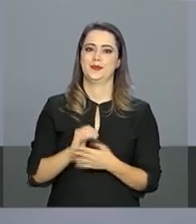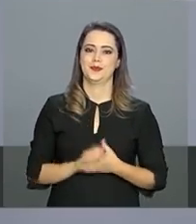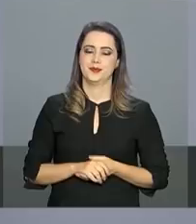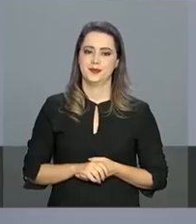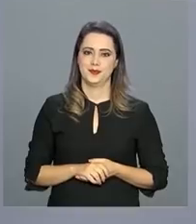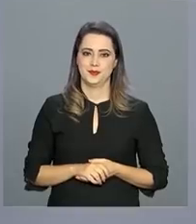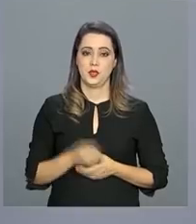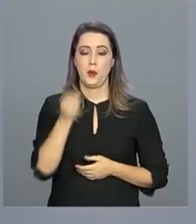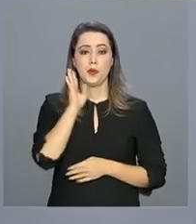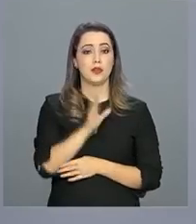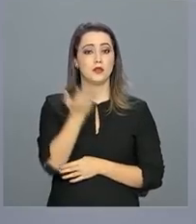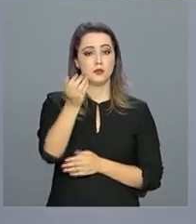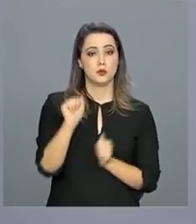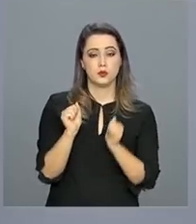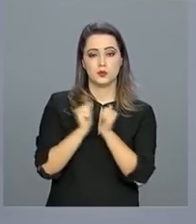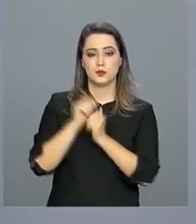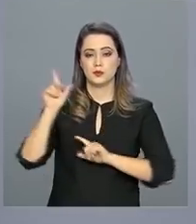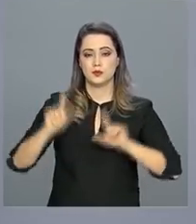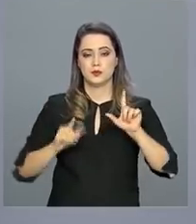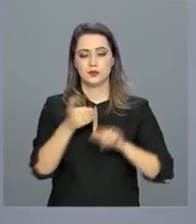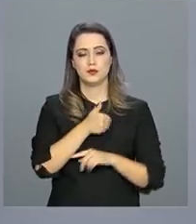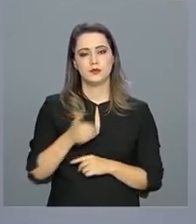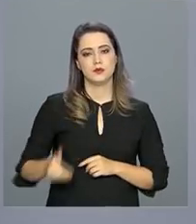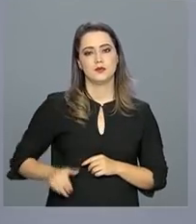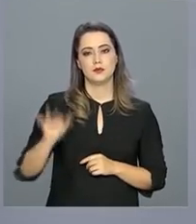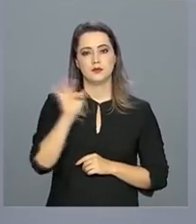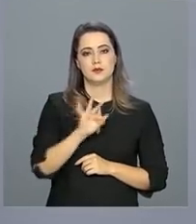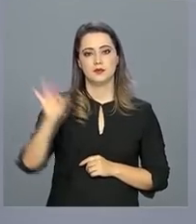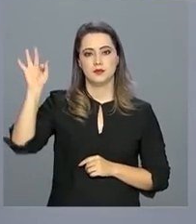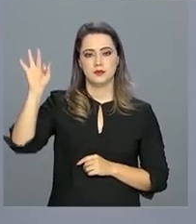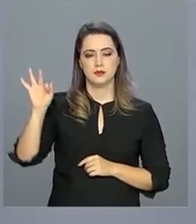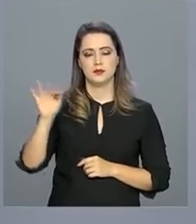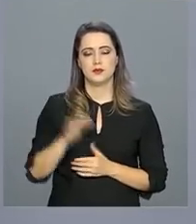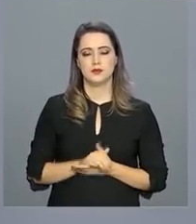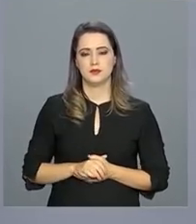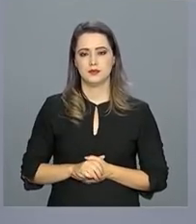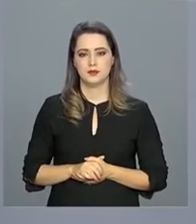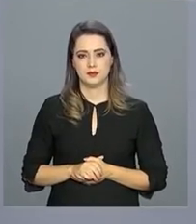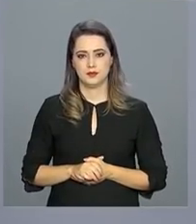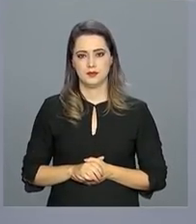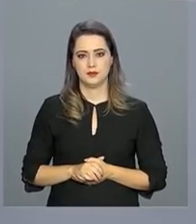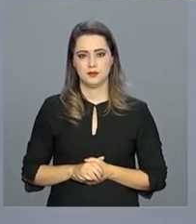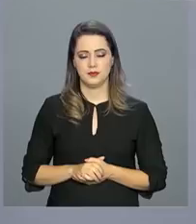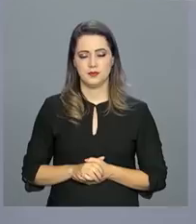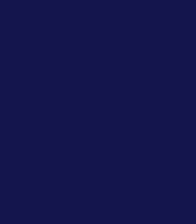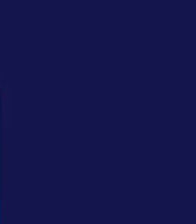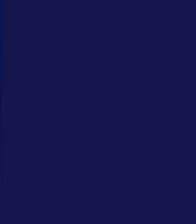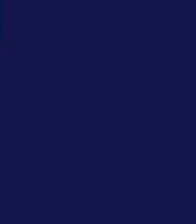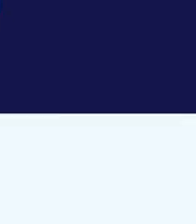uma boa tarde pra você e continue com a gente aqui na nbr a tv do governo federal